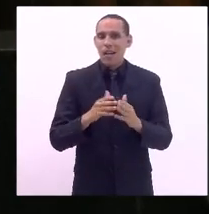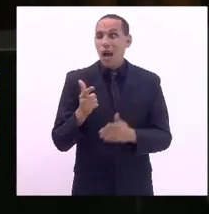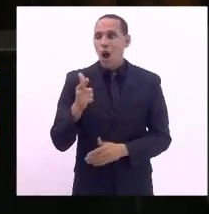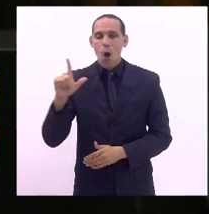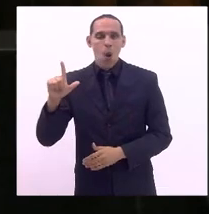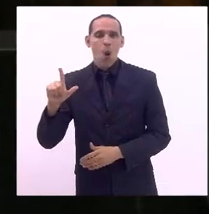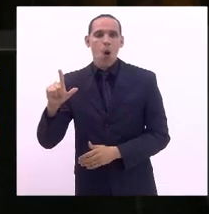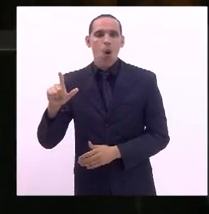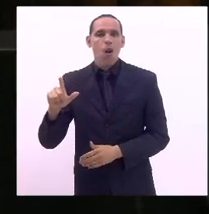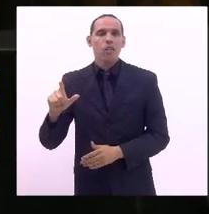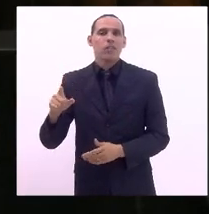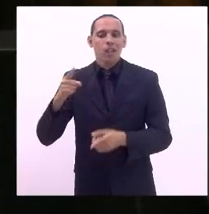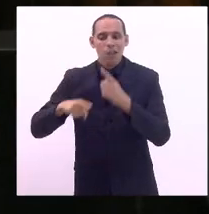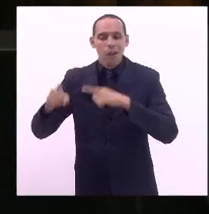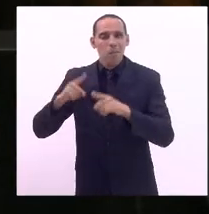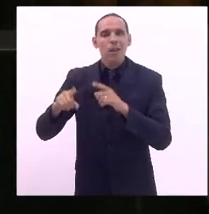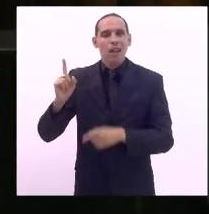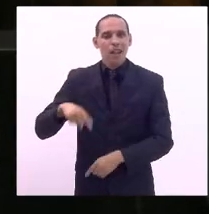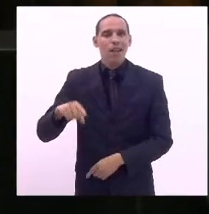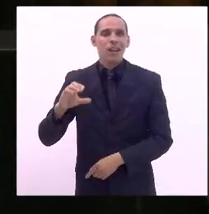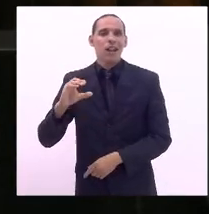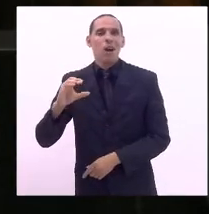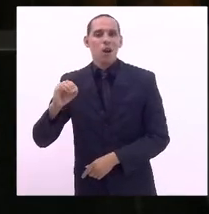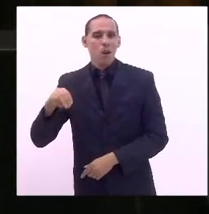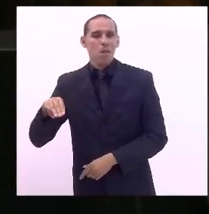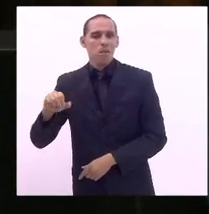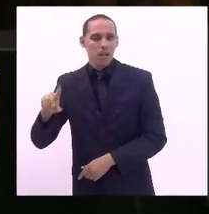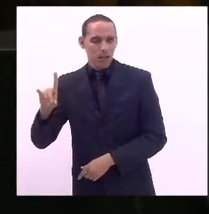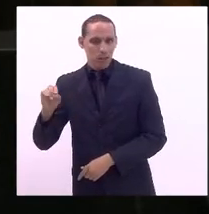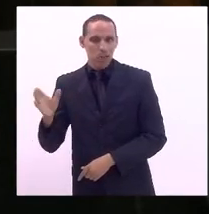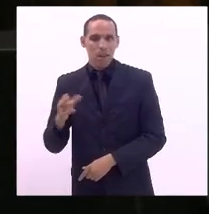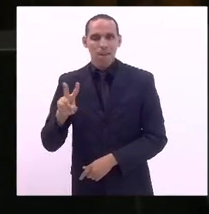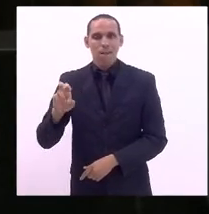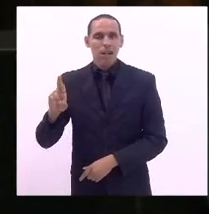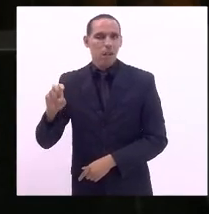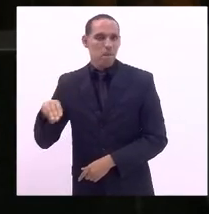Comando Vermelho. Isso dá pena de morte nesse país.